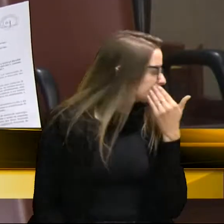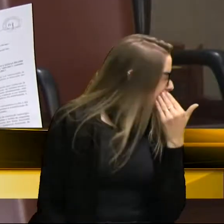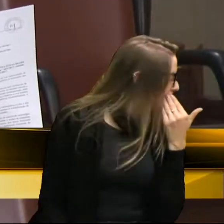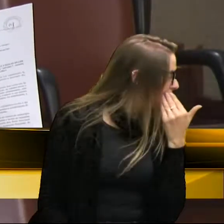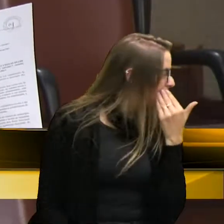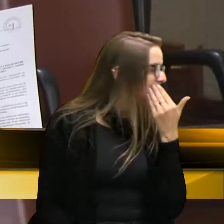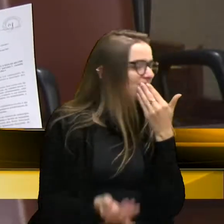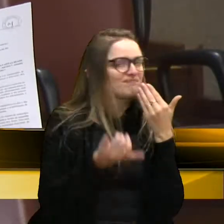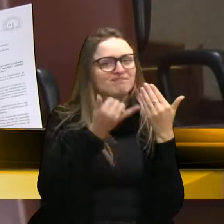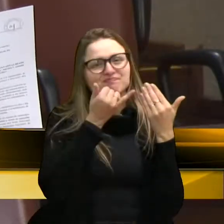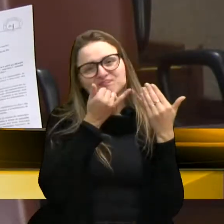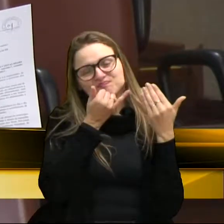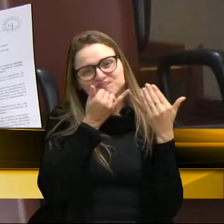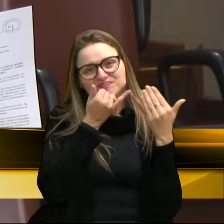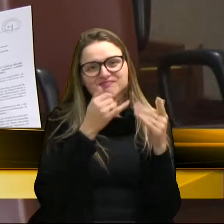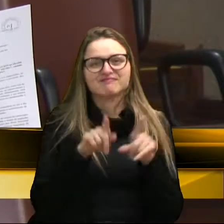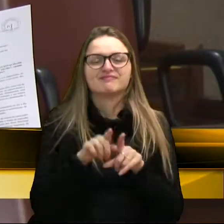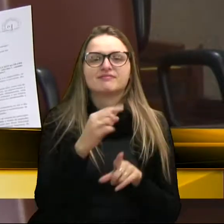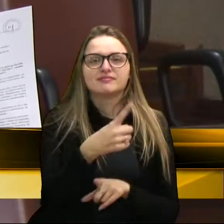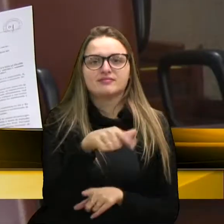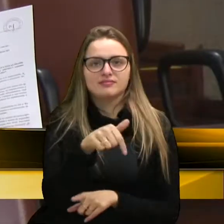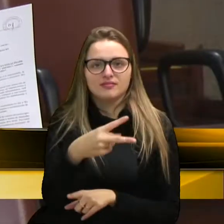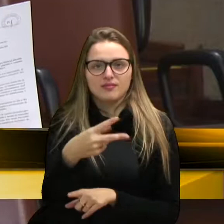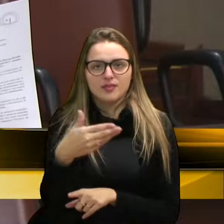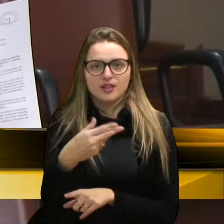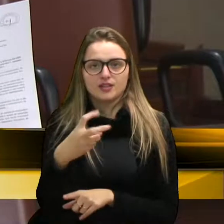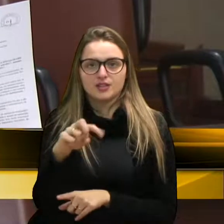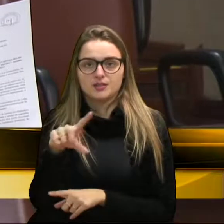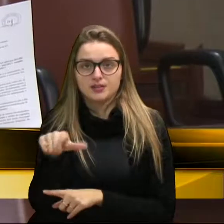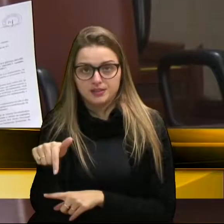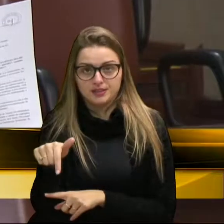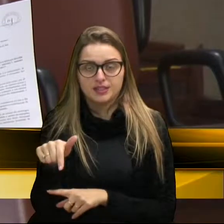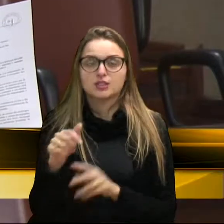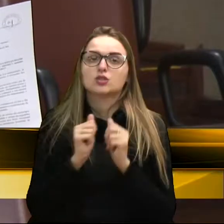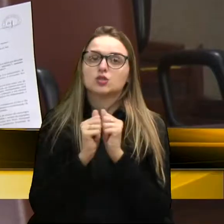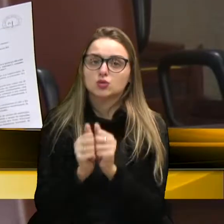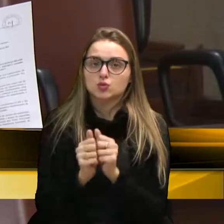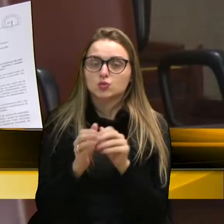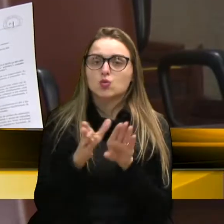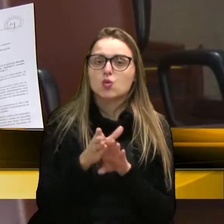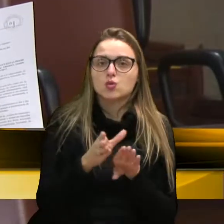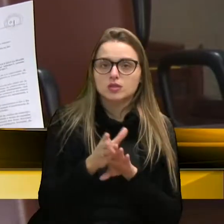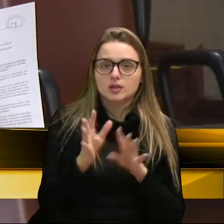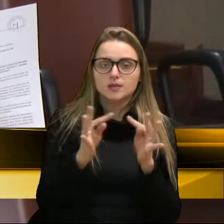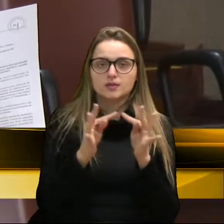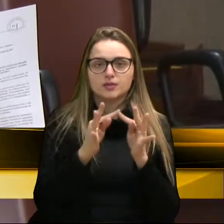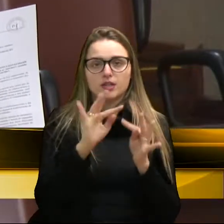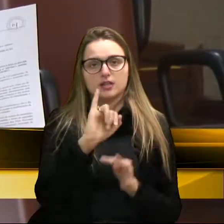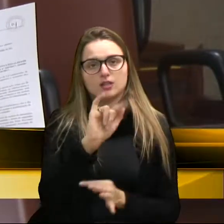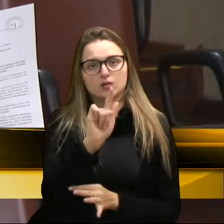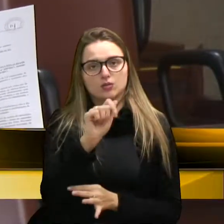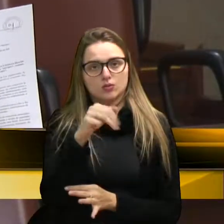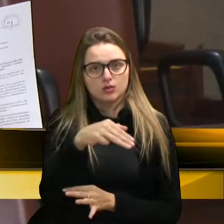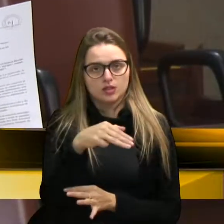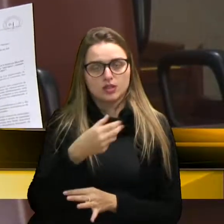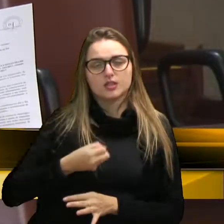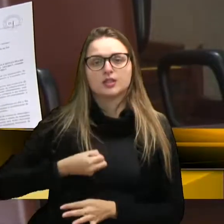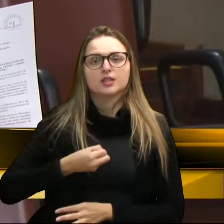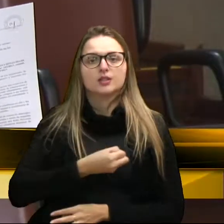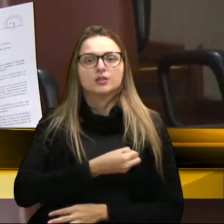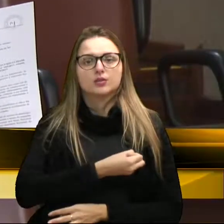de lei número 172 de 2017, conforme orientação técnica do IGAM, número